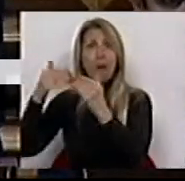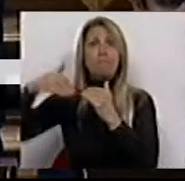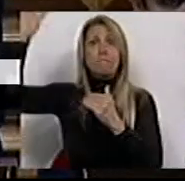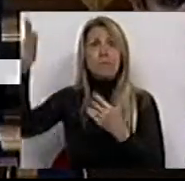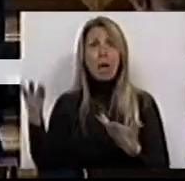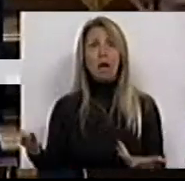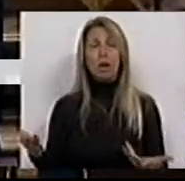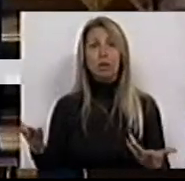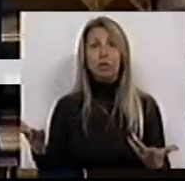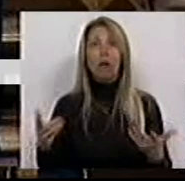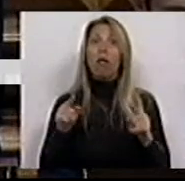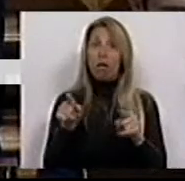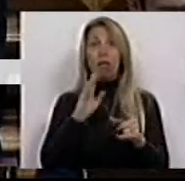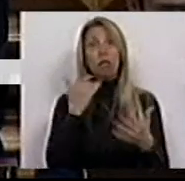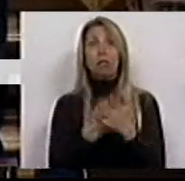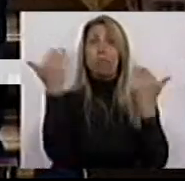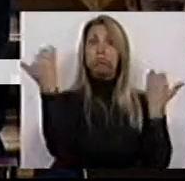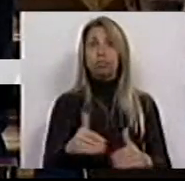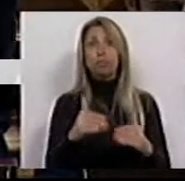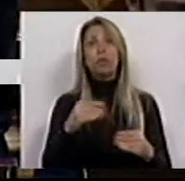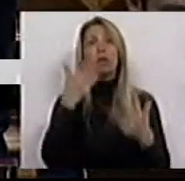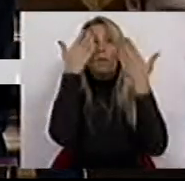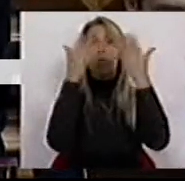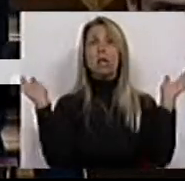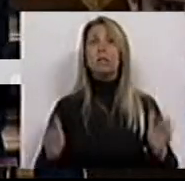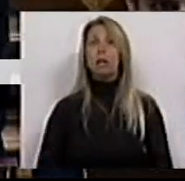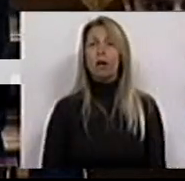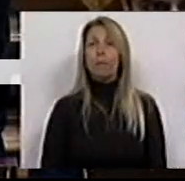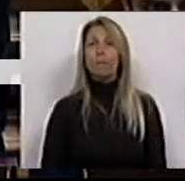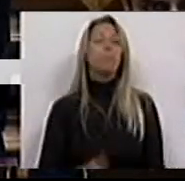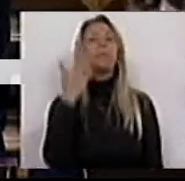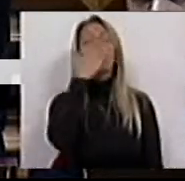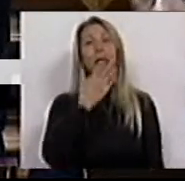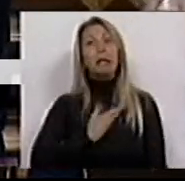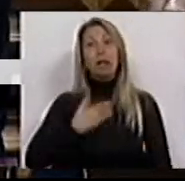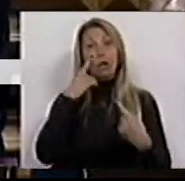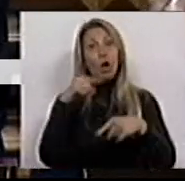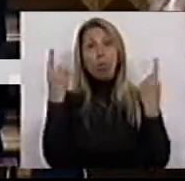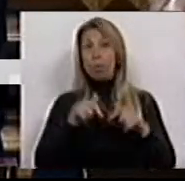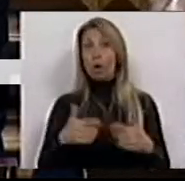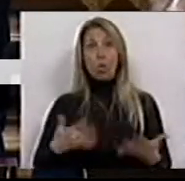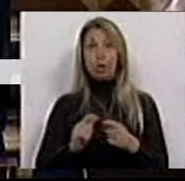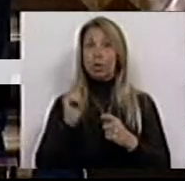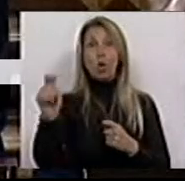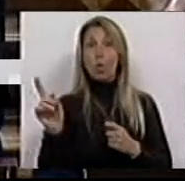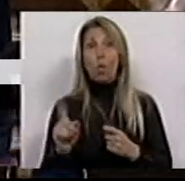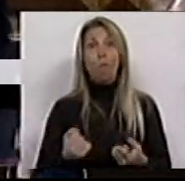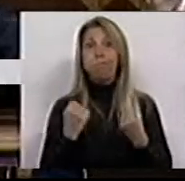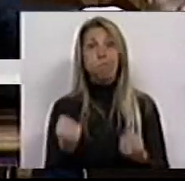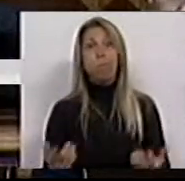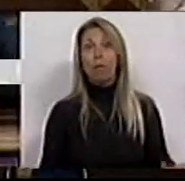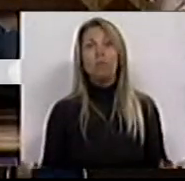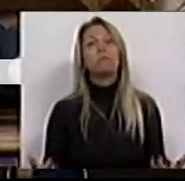está a limitar a democracia. Se a dívida pública não é paga hoje em dia, muito menos é paga